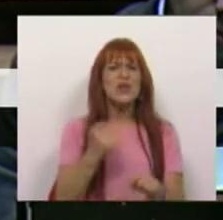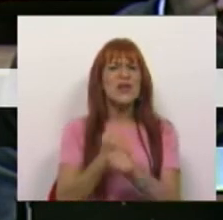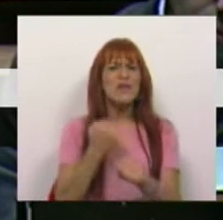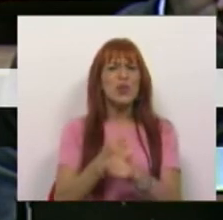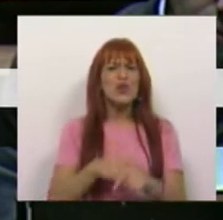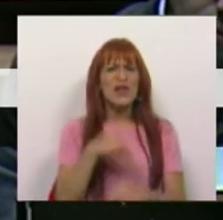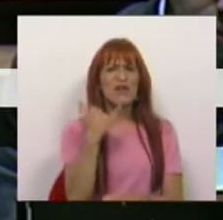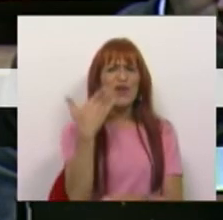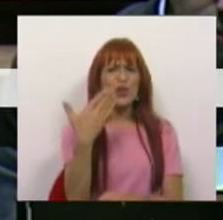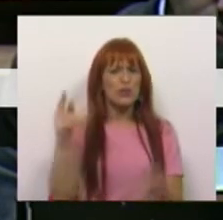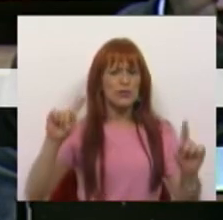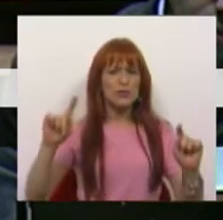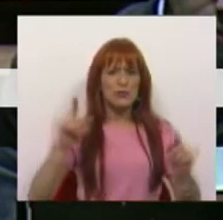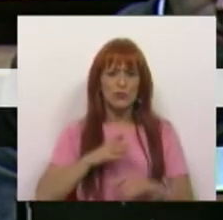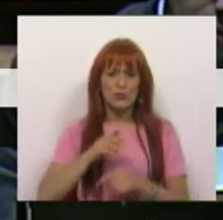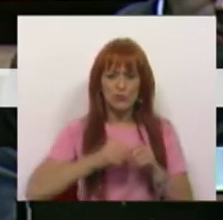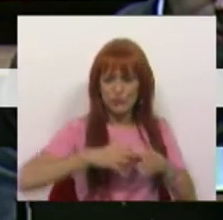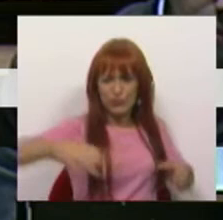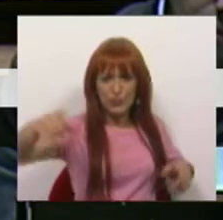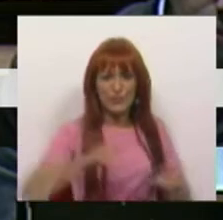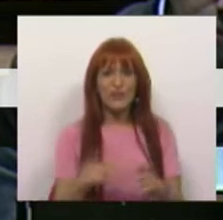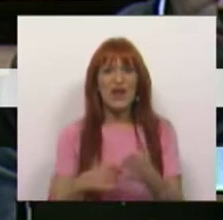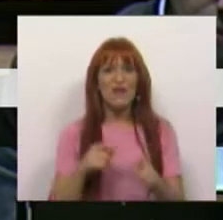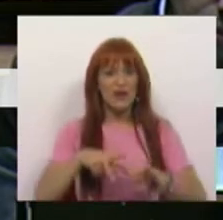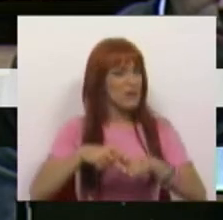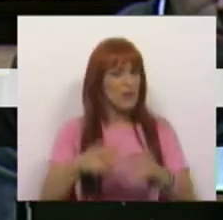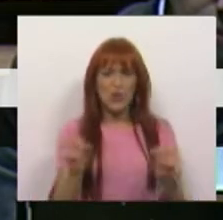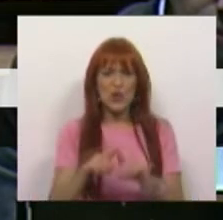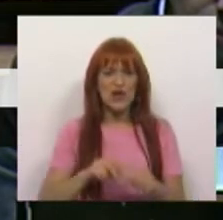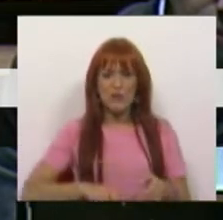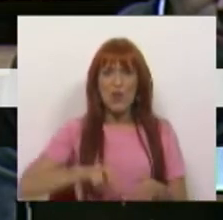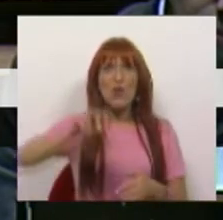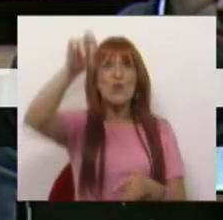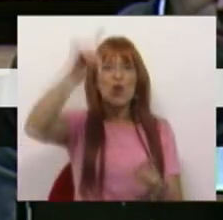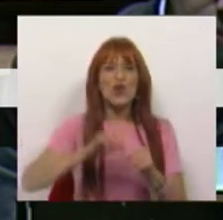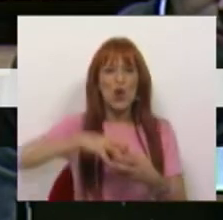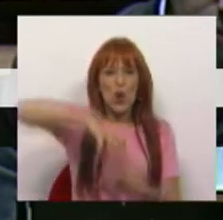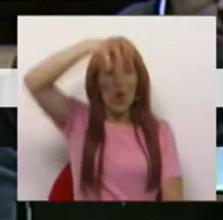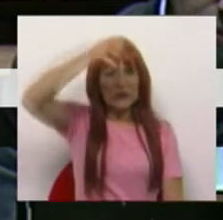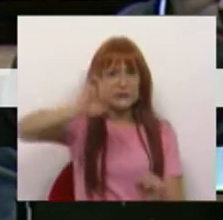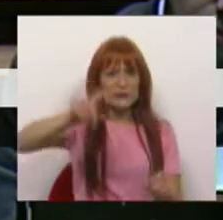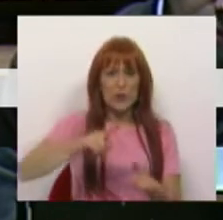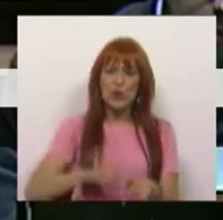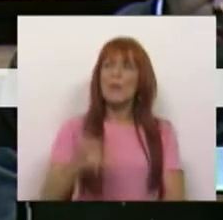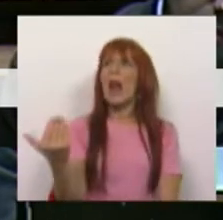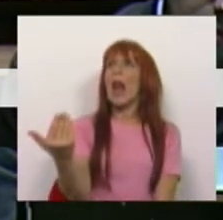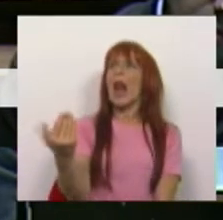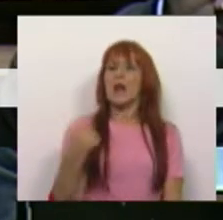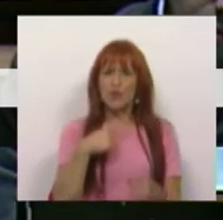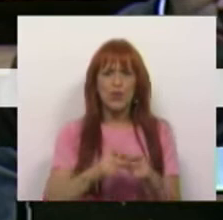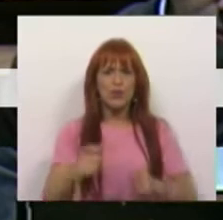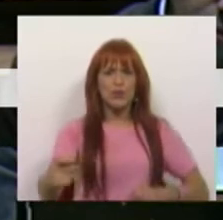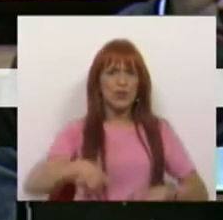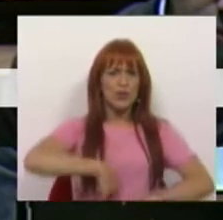serviço de 21 carruagens, a falta de manutenção de escadas rolantes ou elevadores, o tempo de espera muito